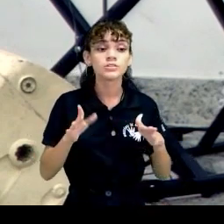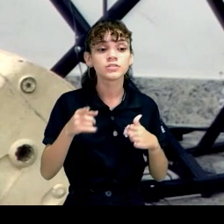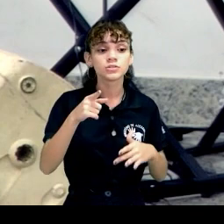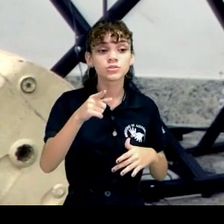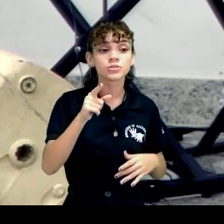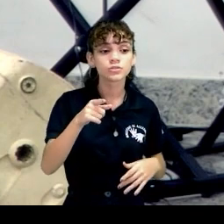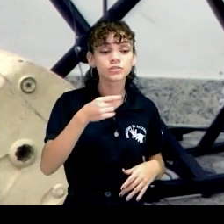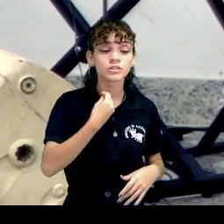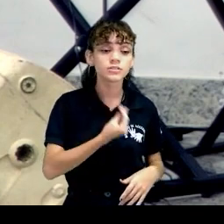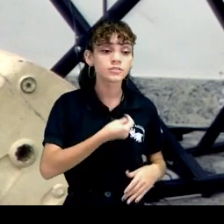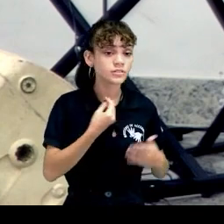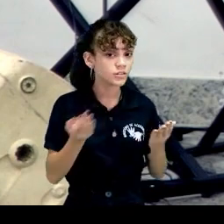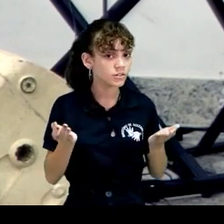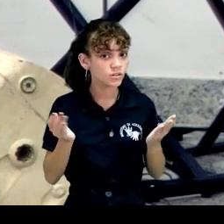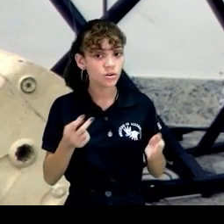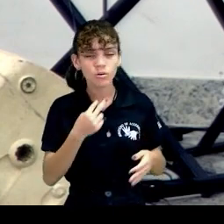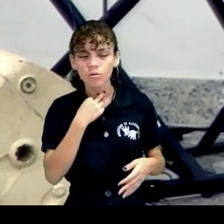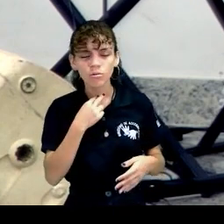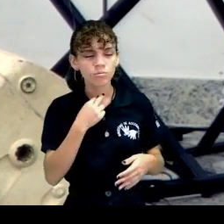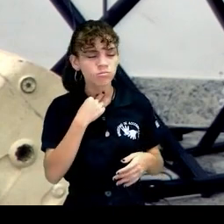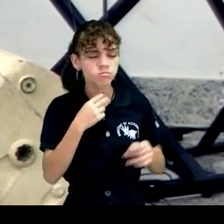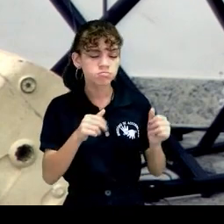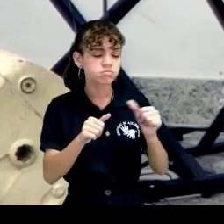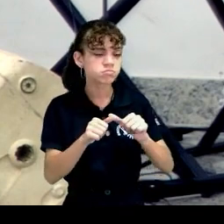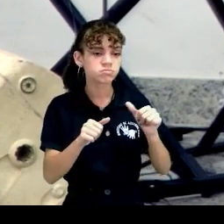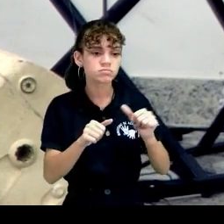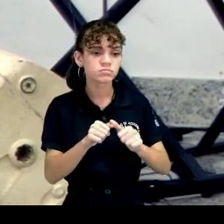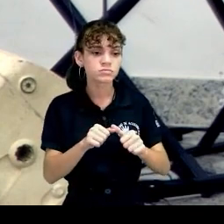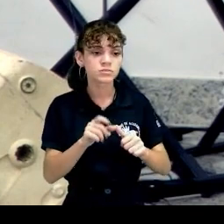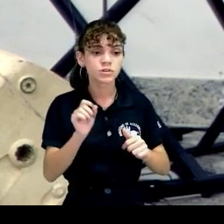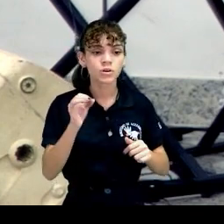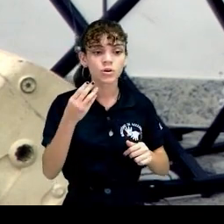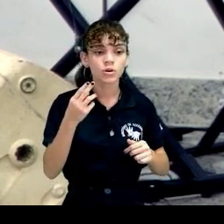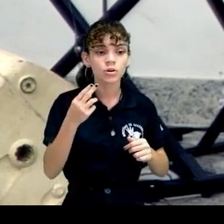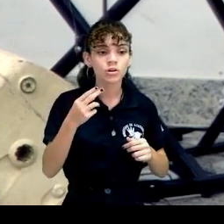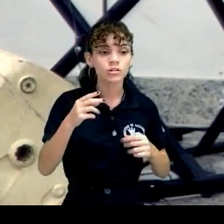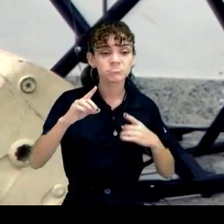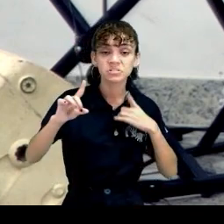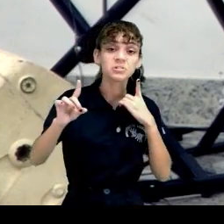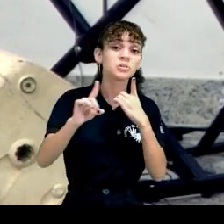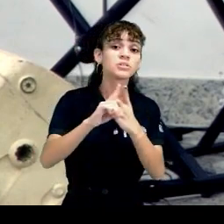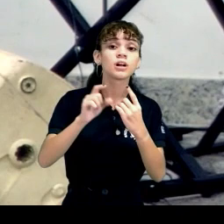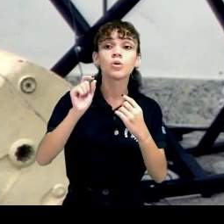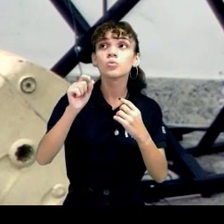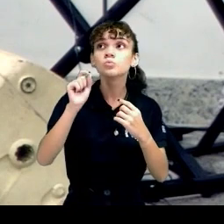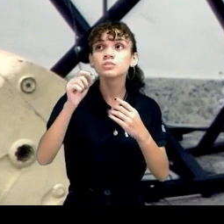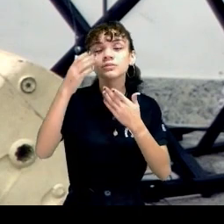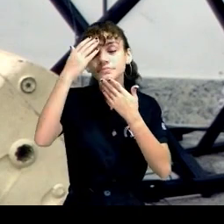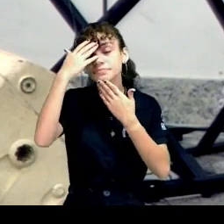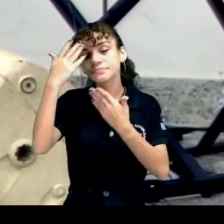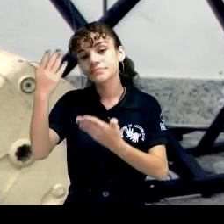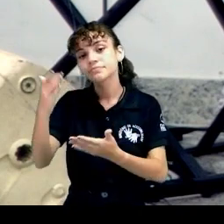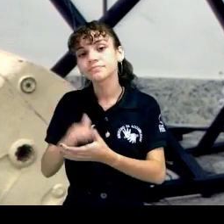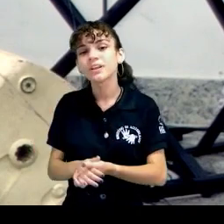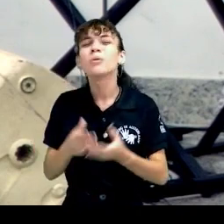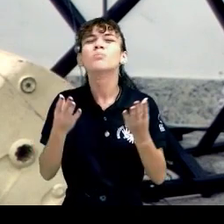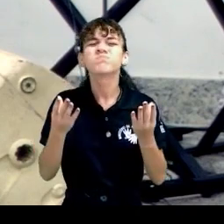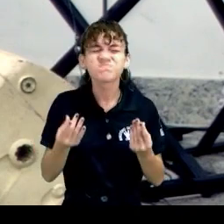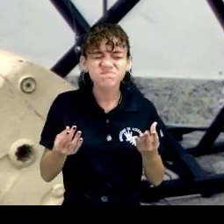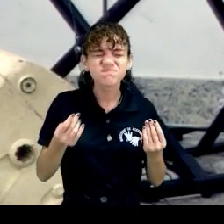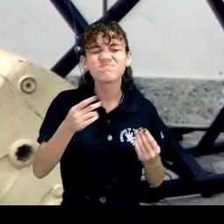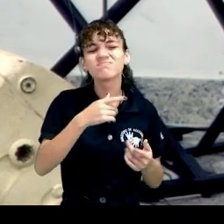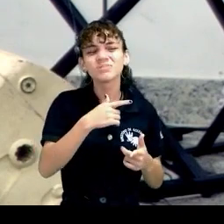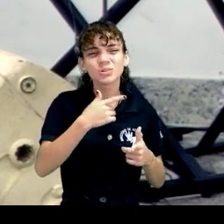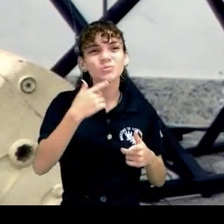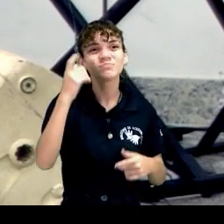agradecer. Talvez esteja tão difícil, talvez esteja tão sofrido, talvez tenha sido uma dificuldade atrás da outra, e às